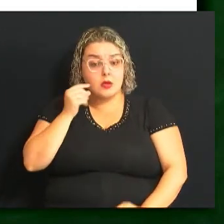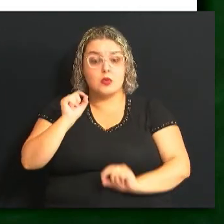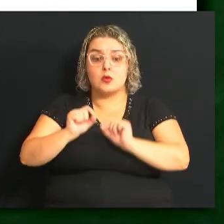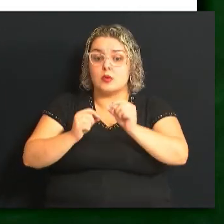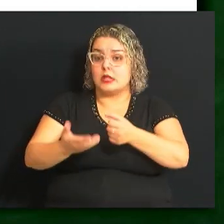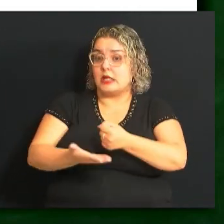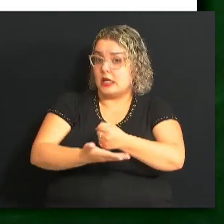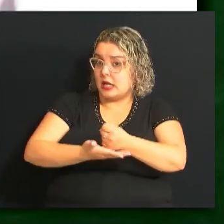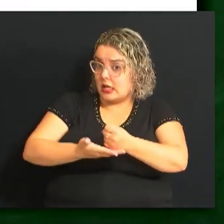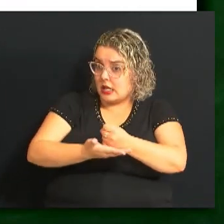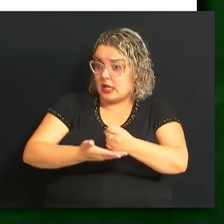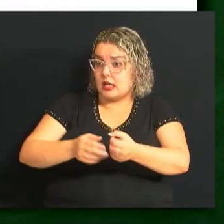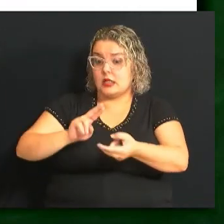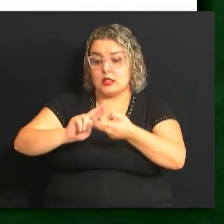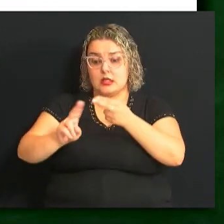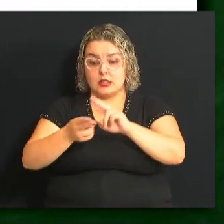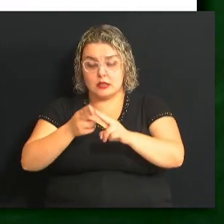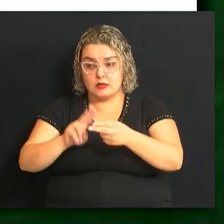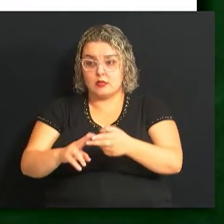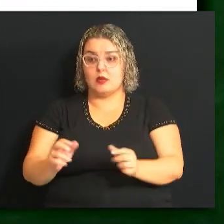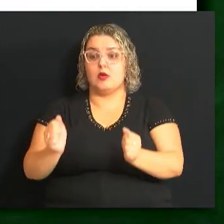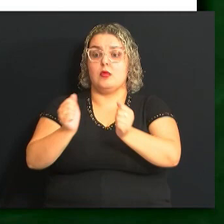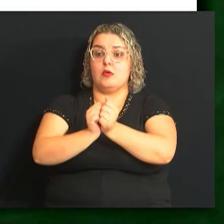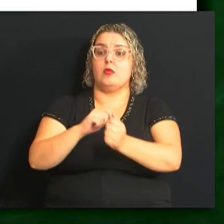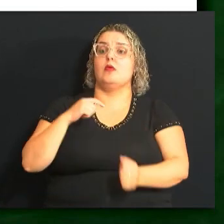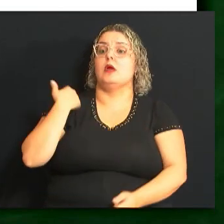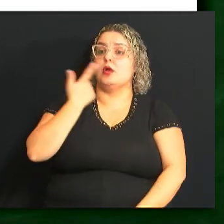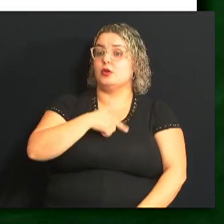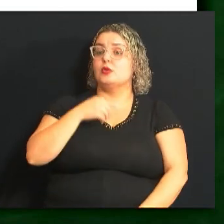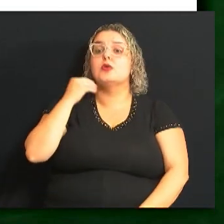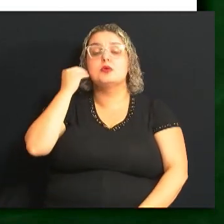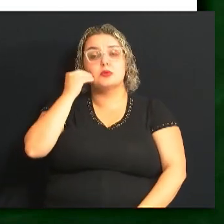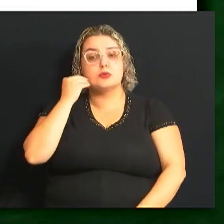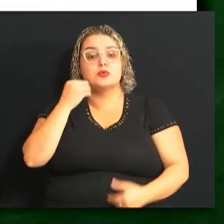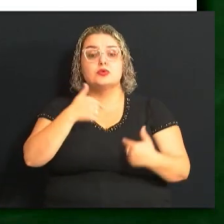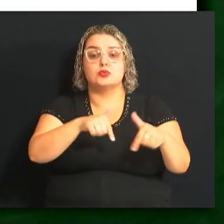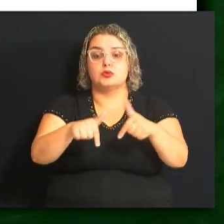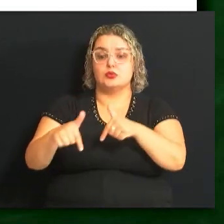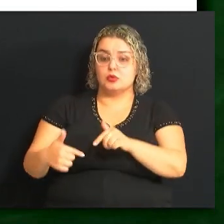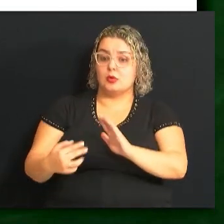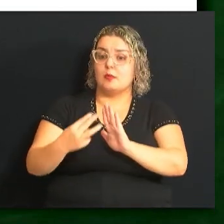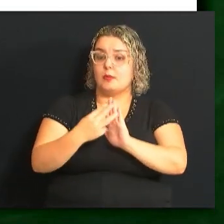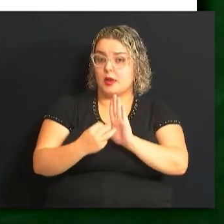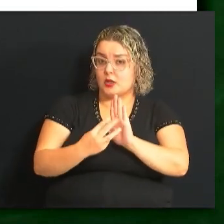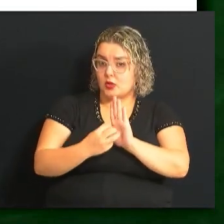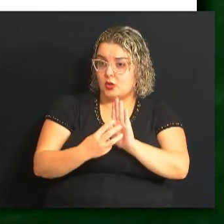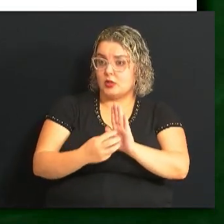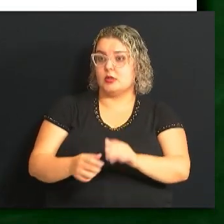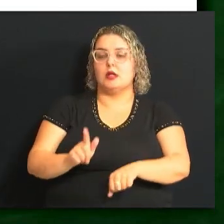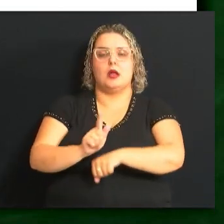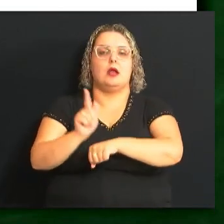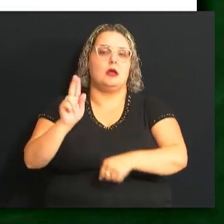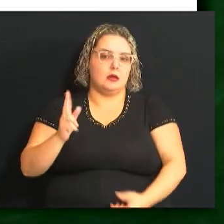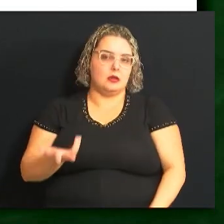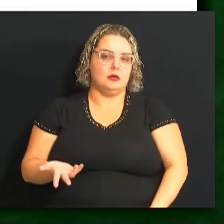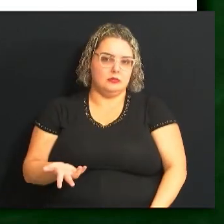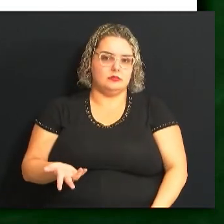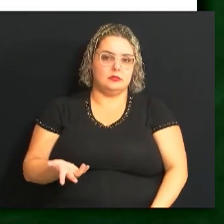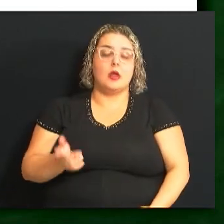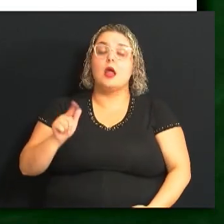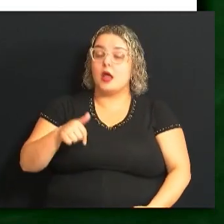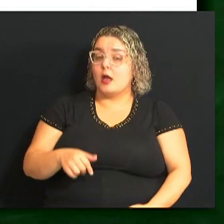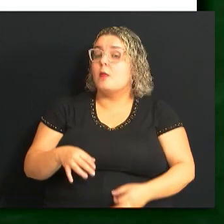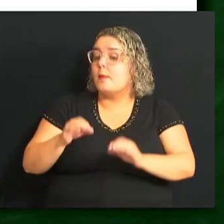das habilidades da base, com a nossa experiência de trabalhar metodologia de pesquisa na graduação, é possível formar